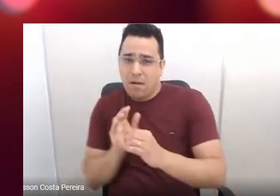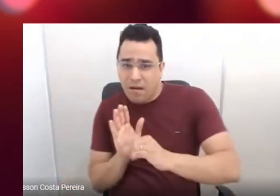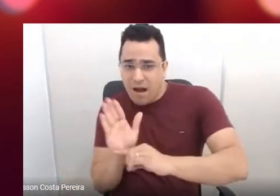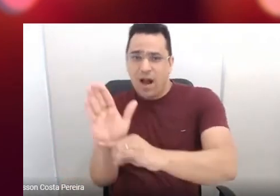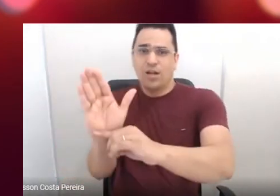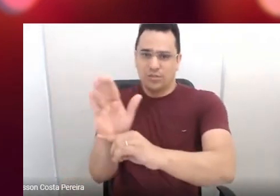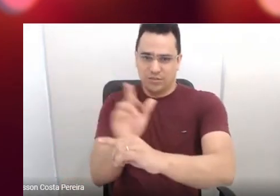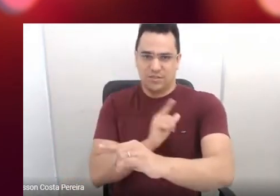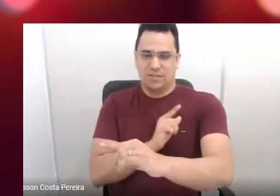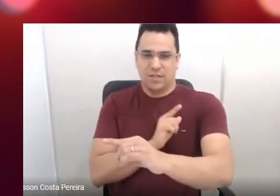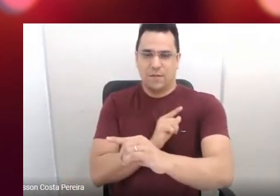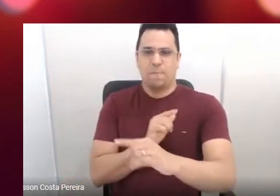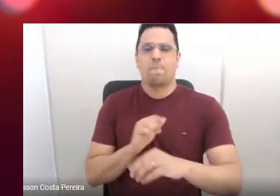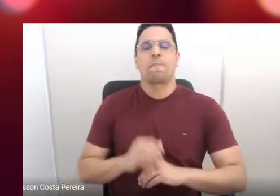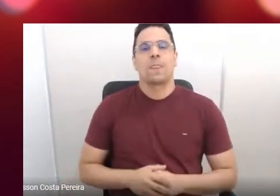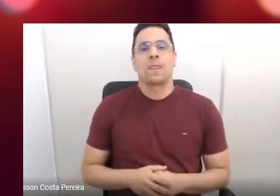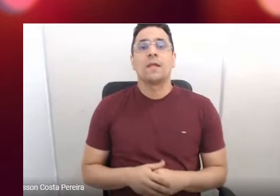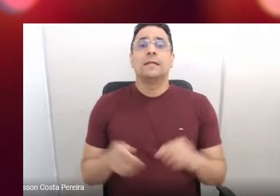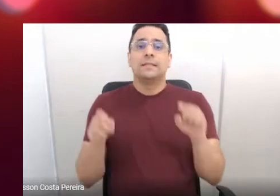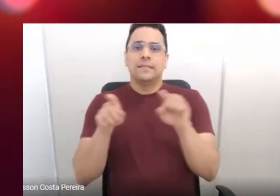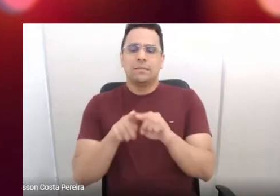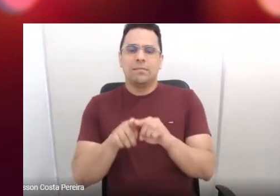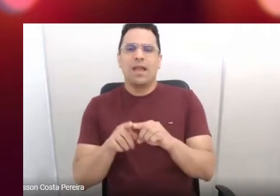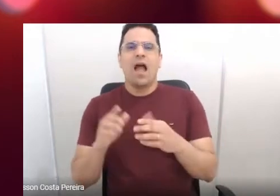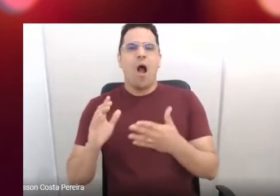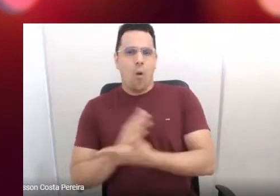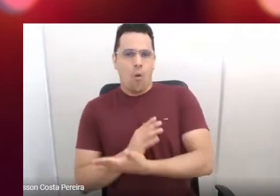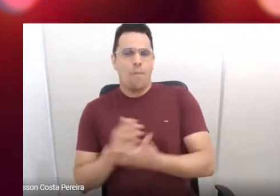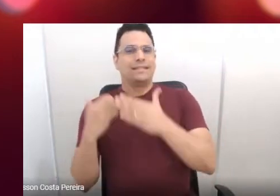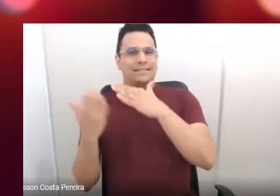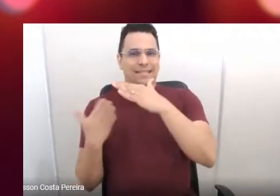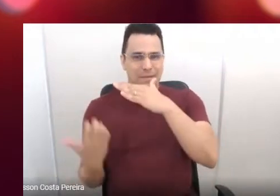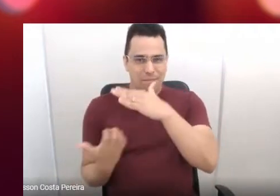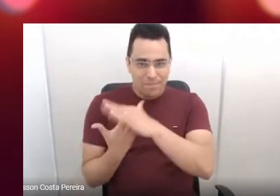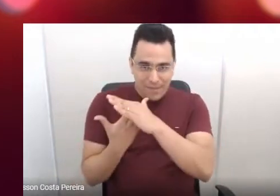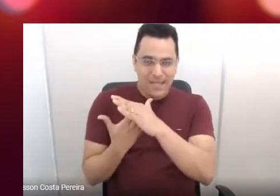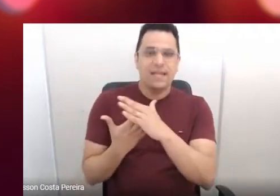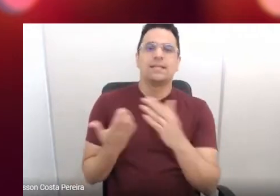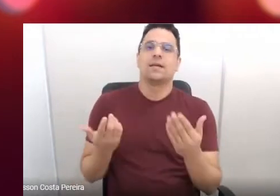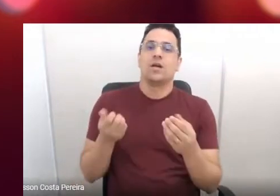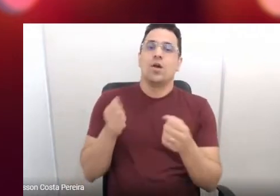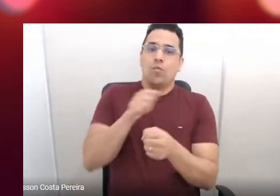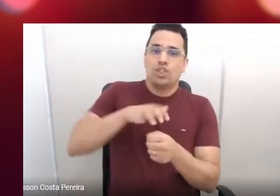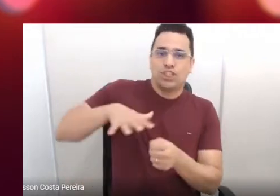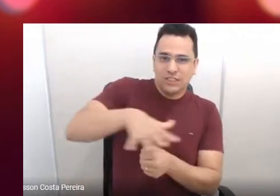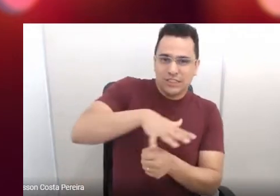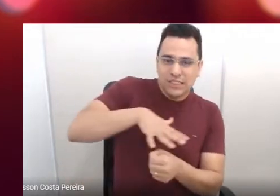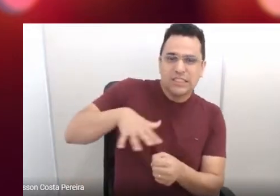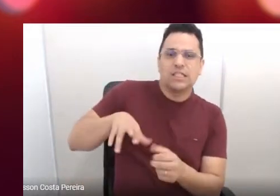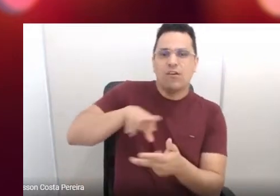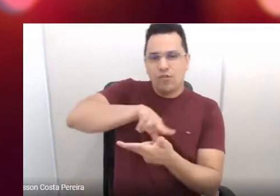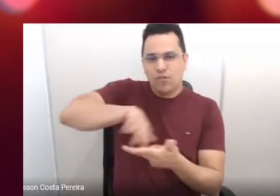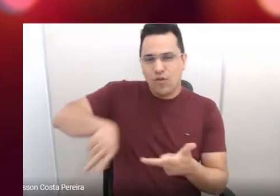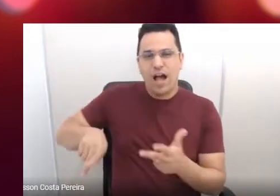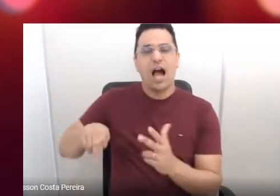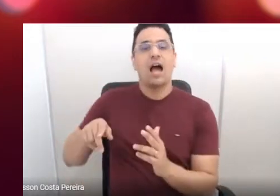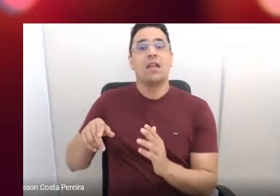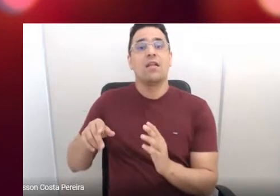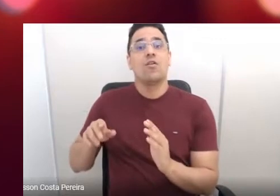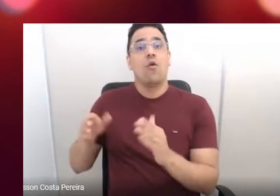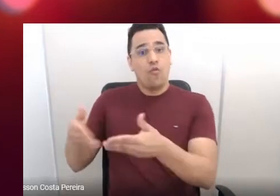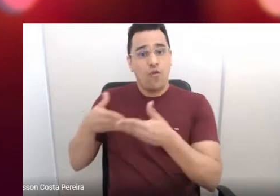essas atividades, nós tivemos a participação de empresas envolvidas, projetos de extensão, e